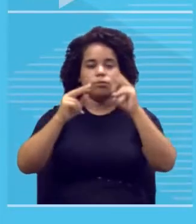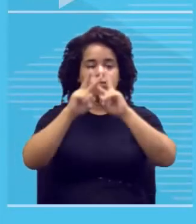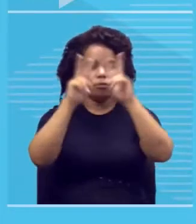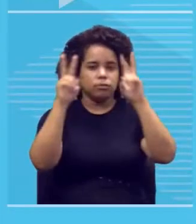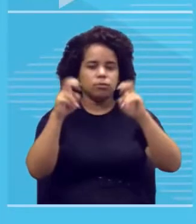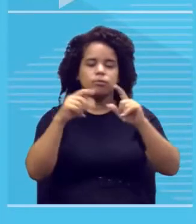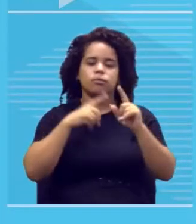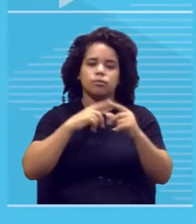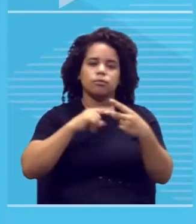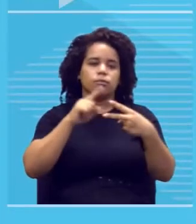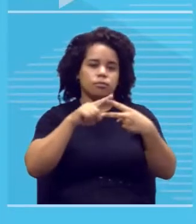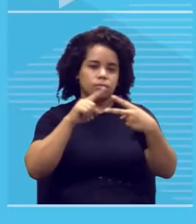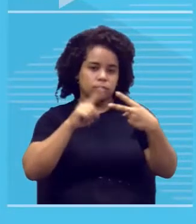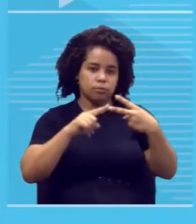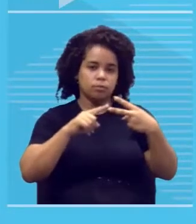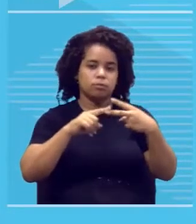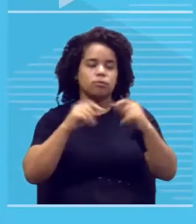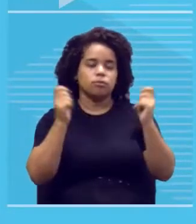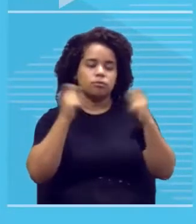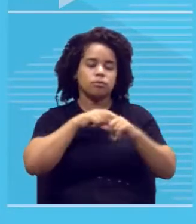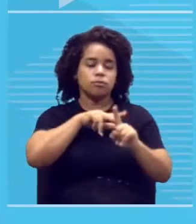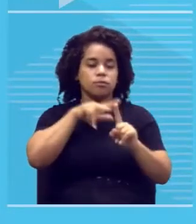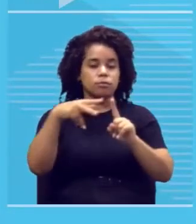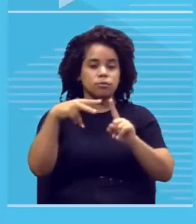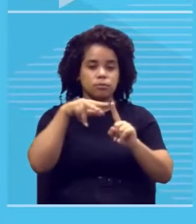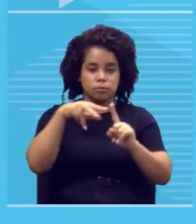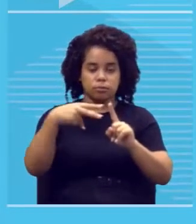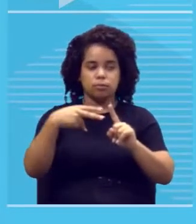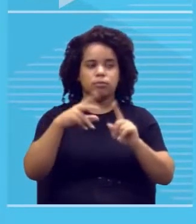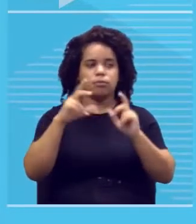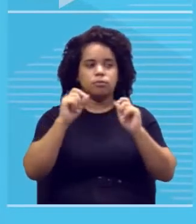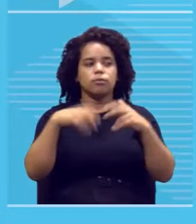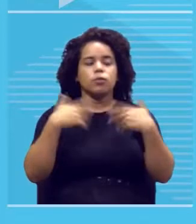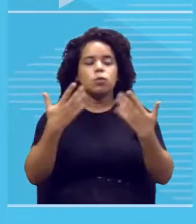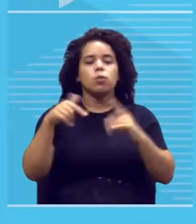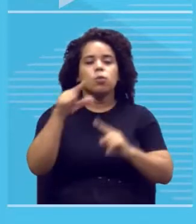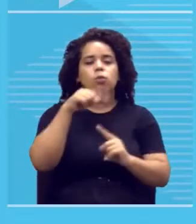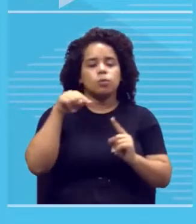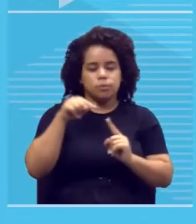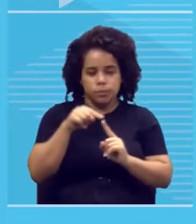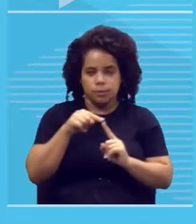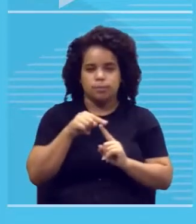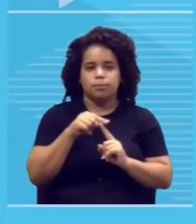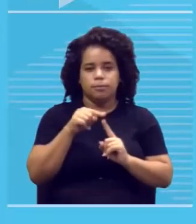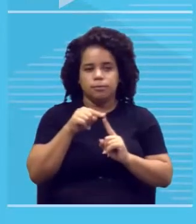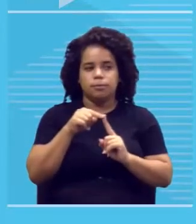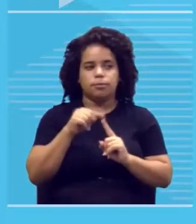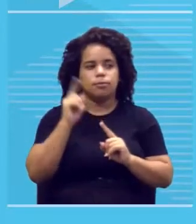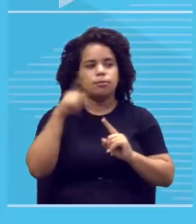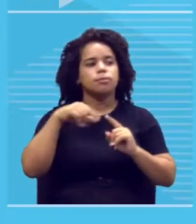lados e o qual é a o objetivo disso debater